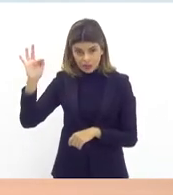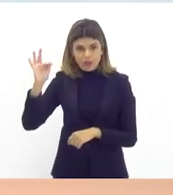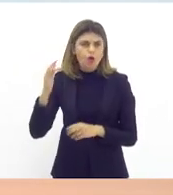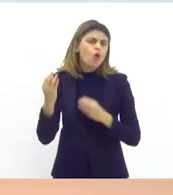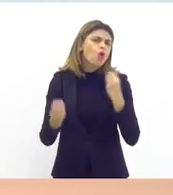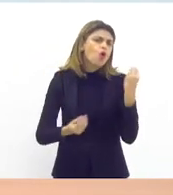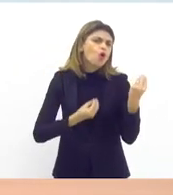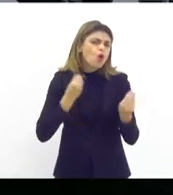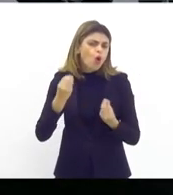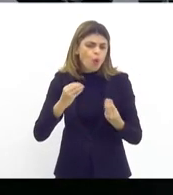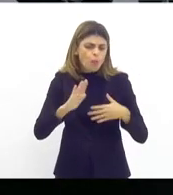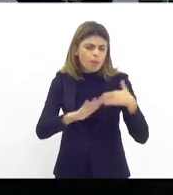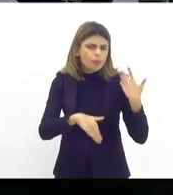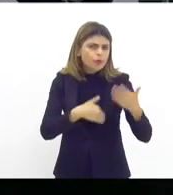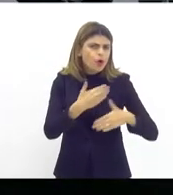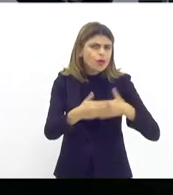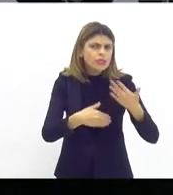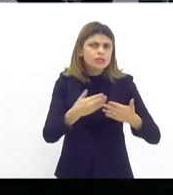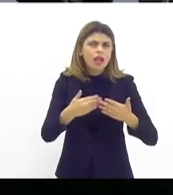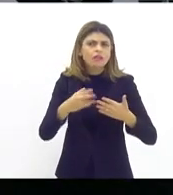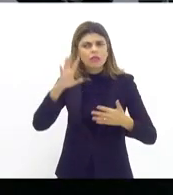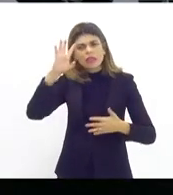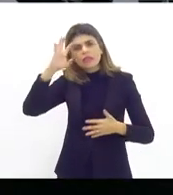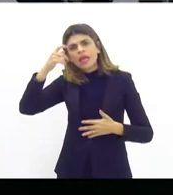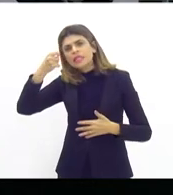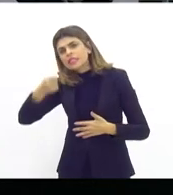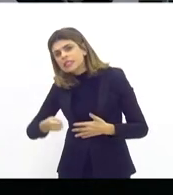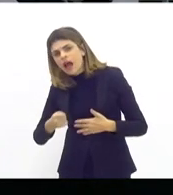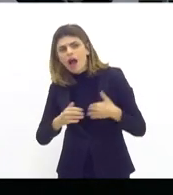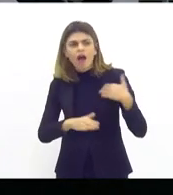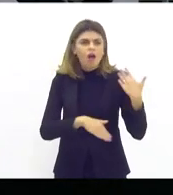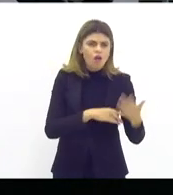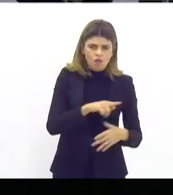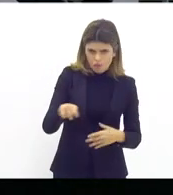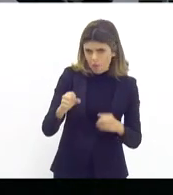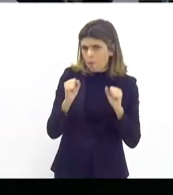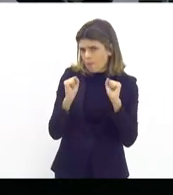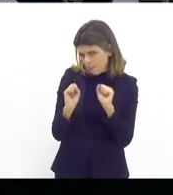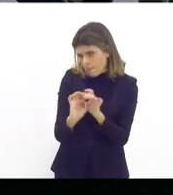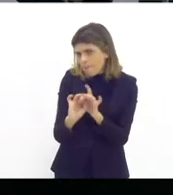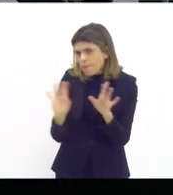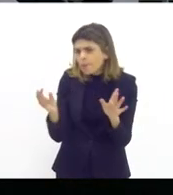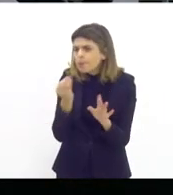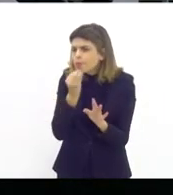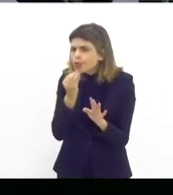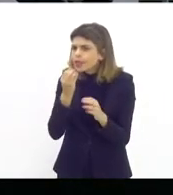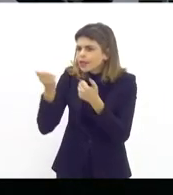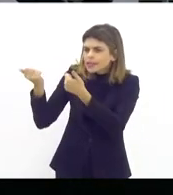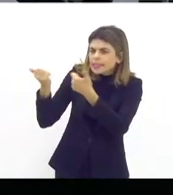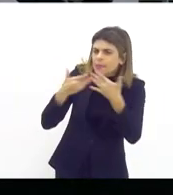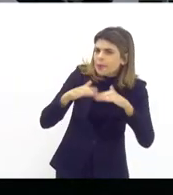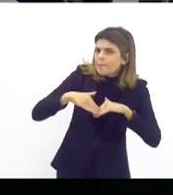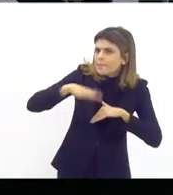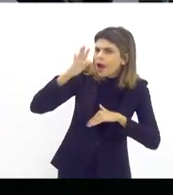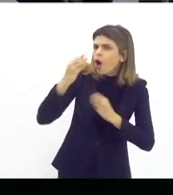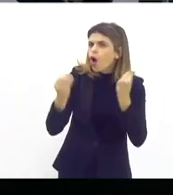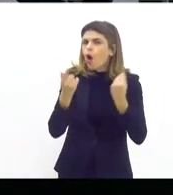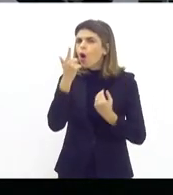como é que é a dinâmica do processo decisório? Assim, você podia aprofundar mais, como é que é